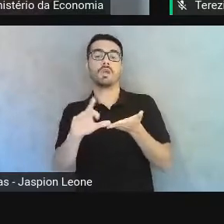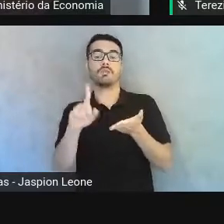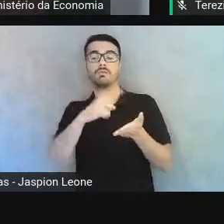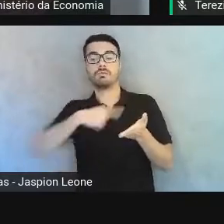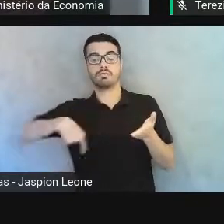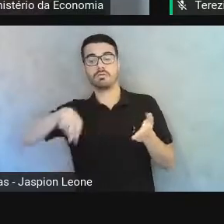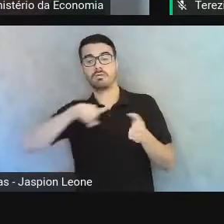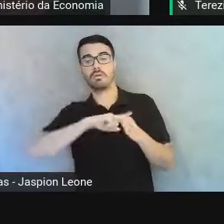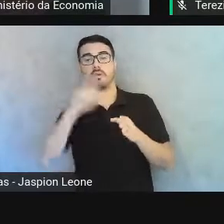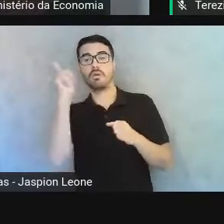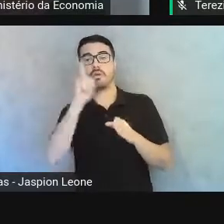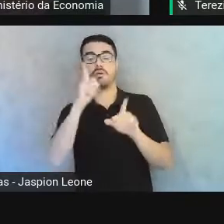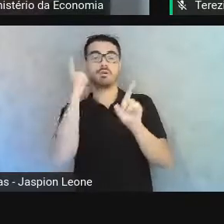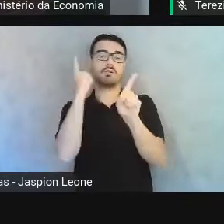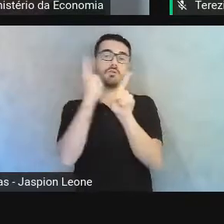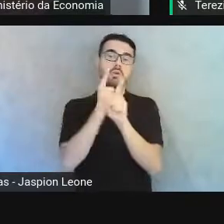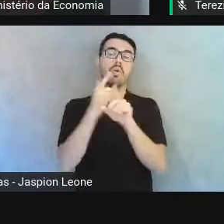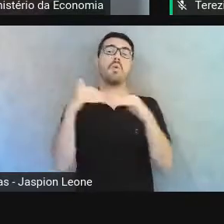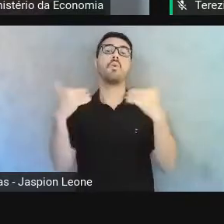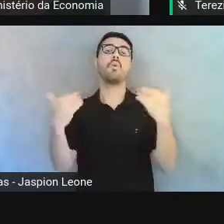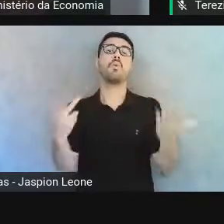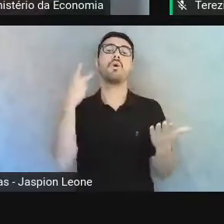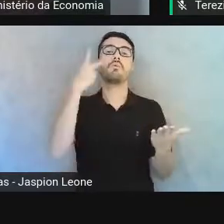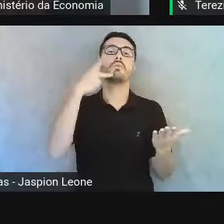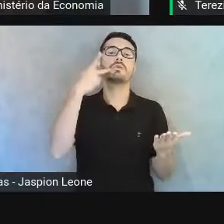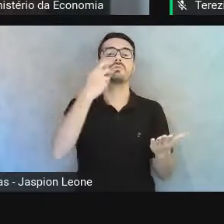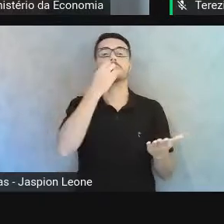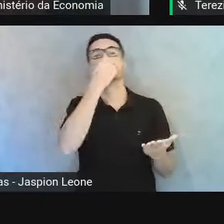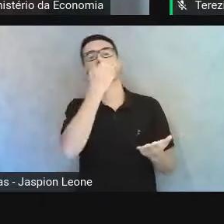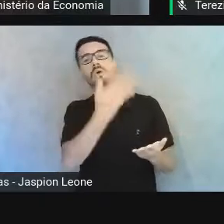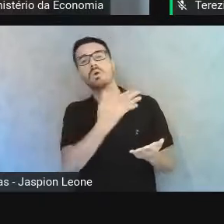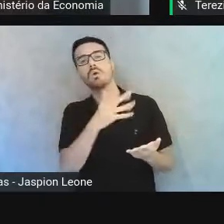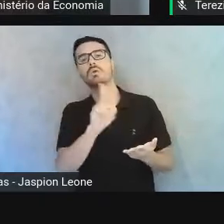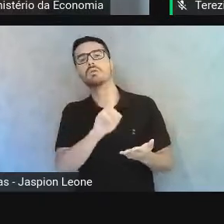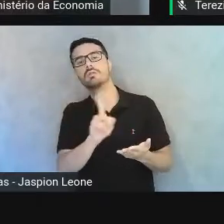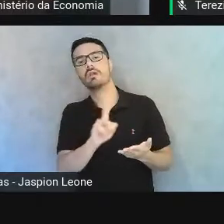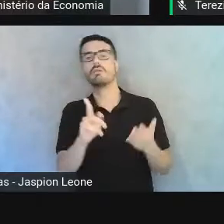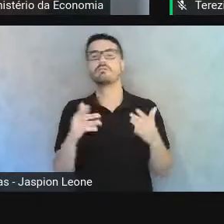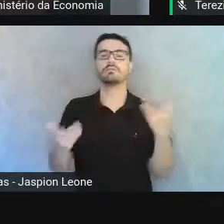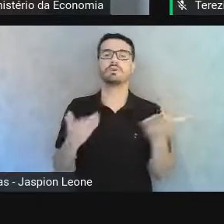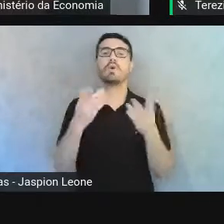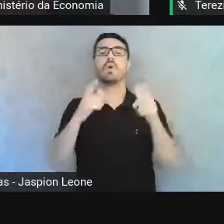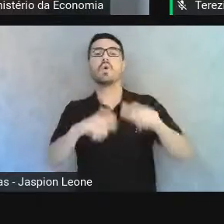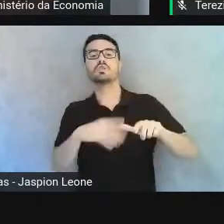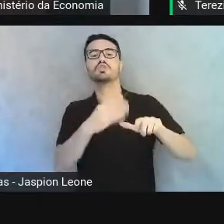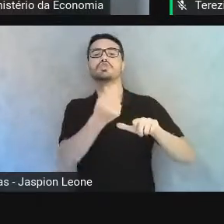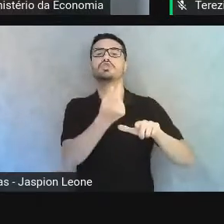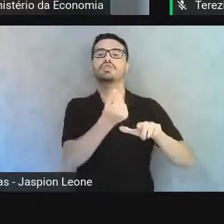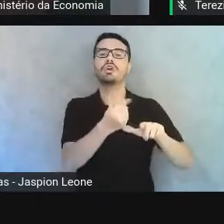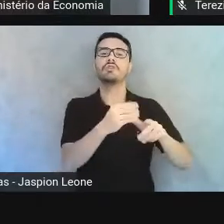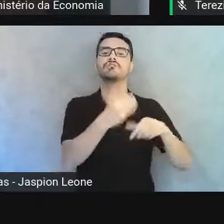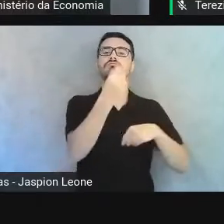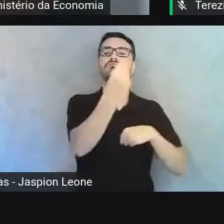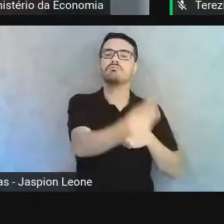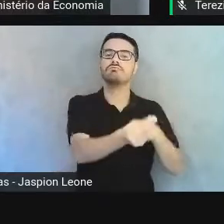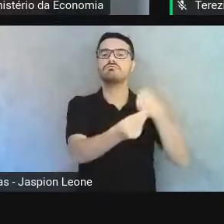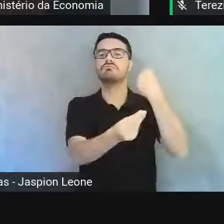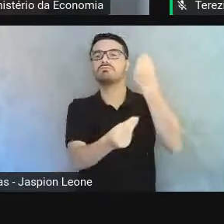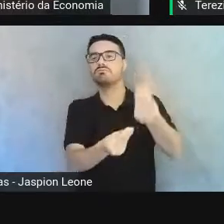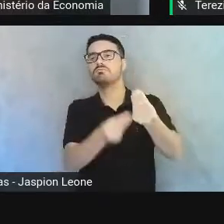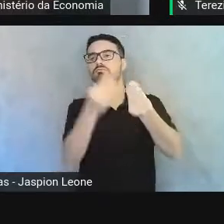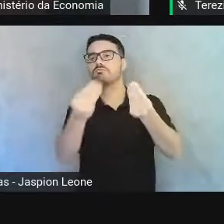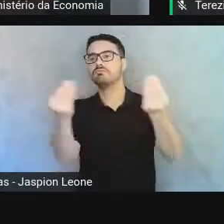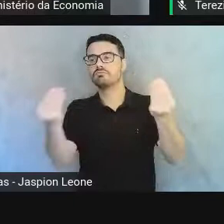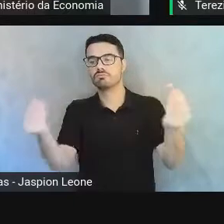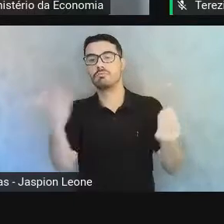descobrir qual política pública funciona e não funciona, para saber onde o dinheiro deve ser alocado com